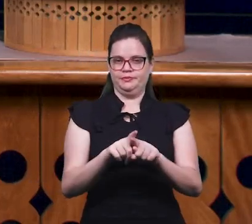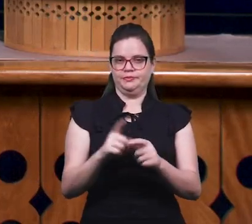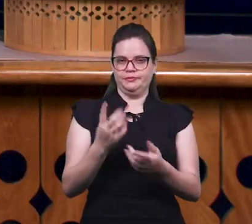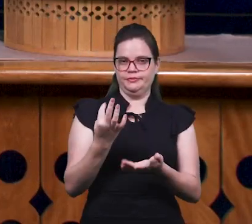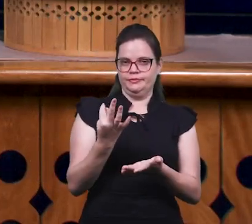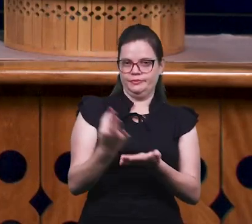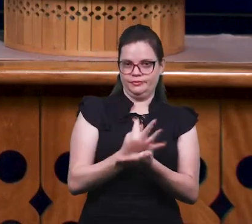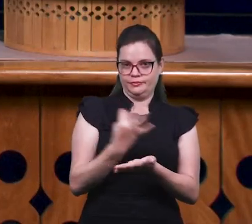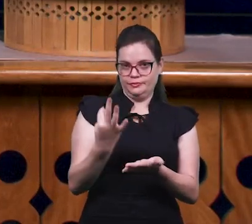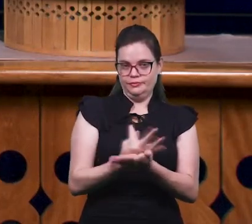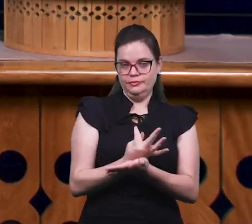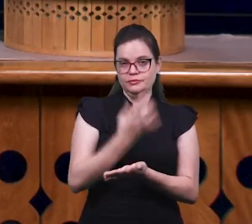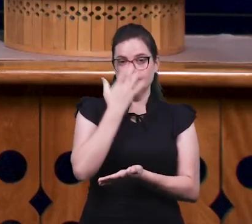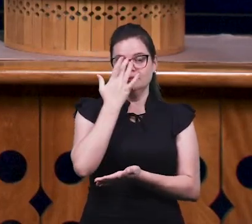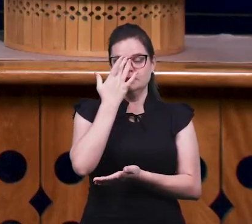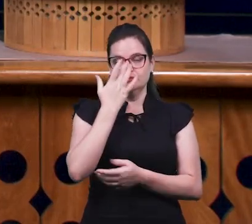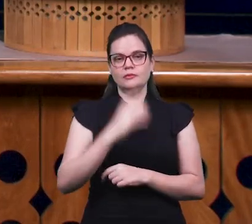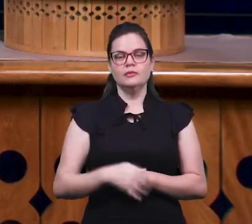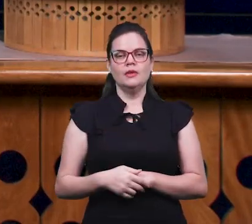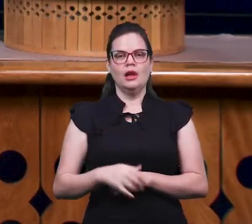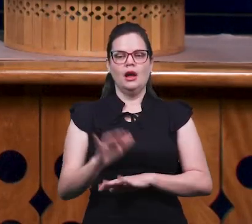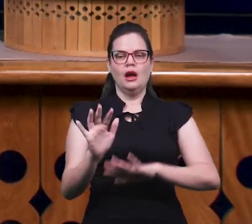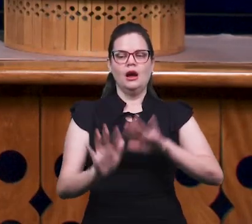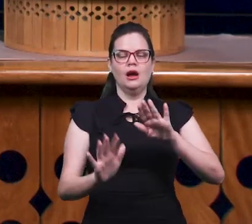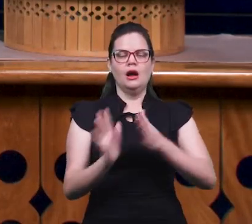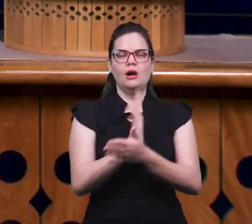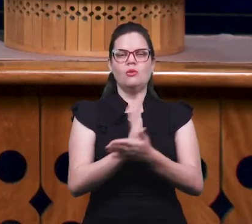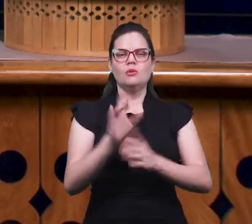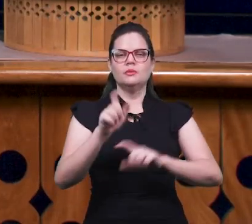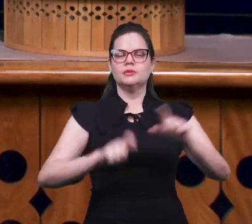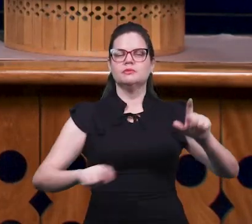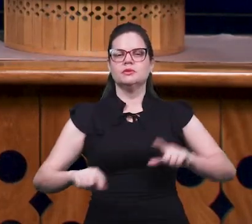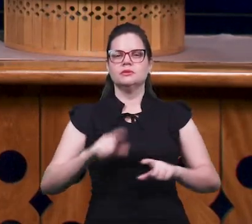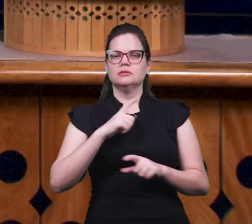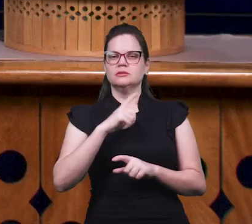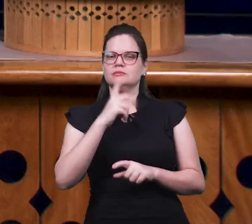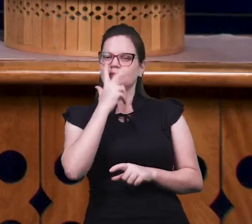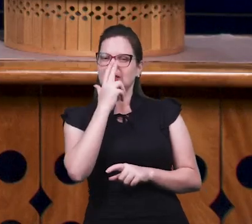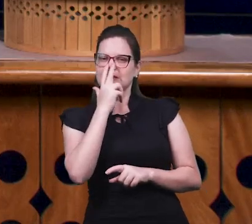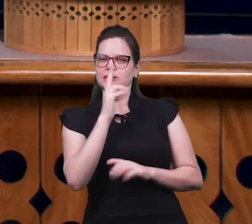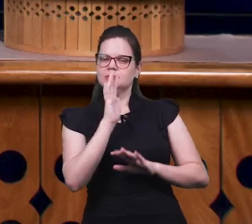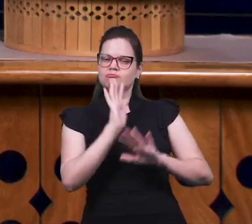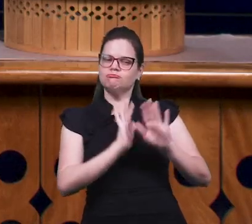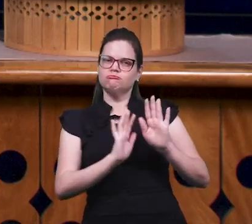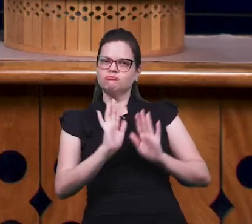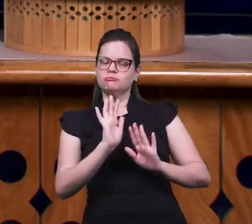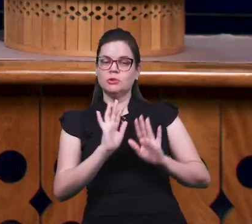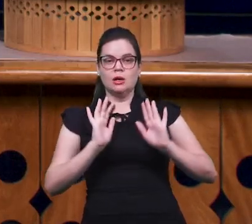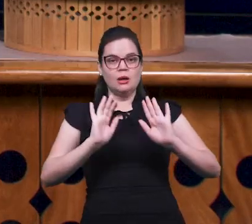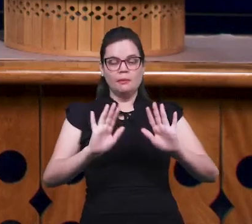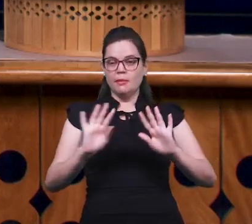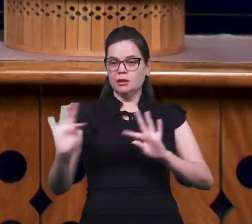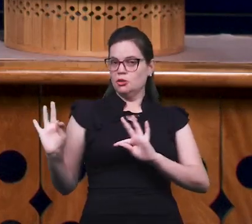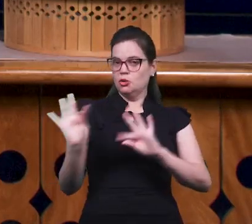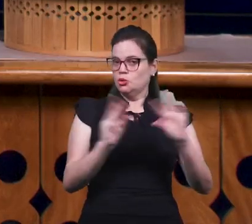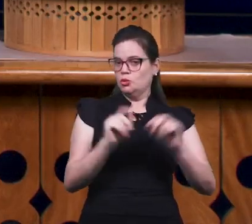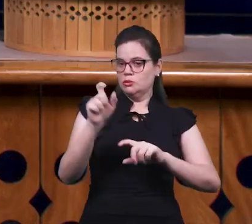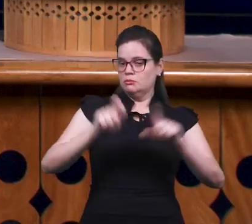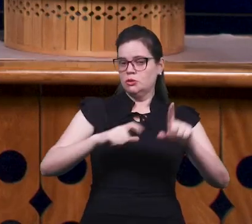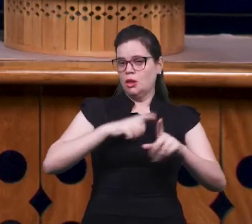fala no nosso seminário, que todos têm um pouco de filosofia, todos são filósofos, né? Eu sempre me